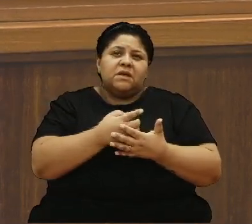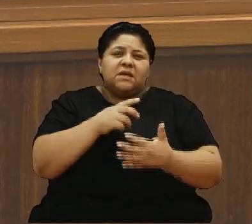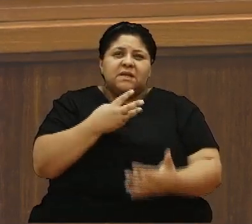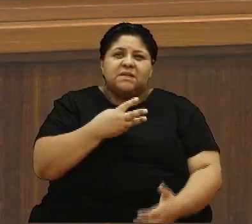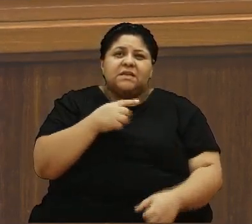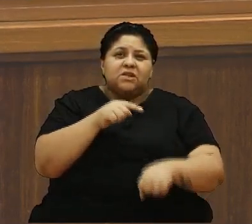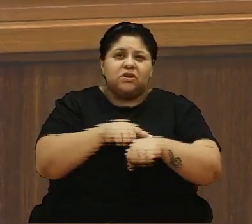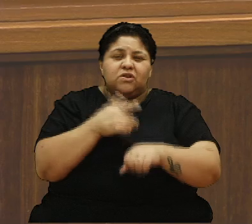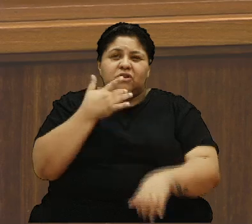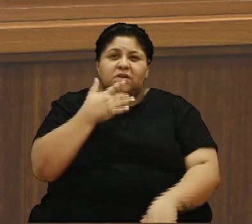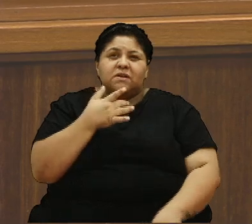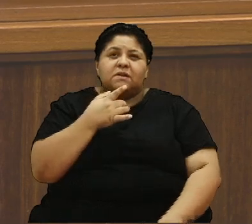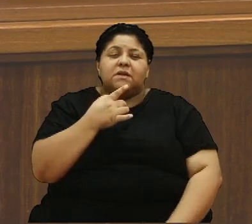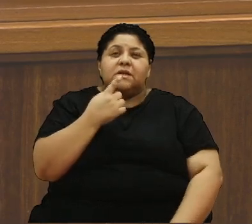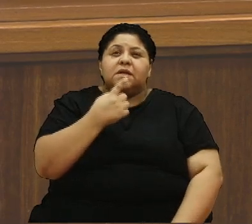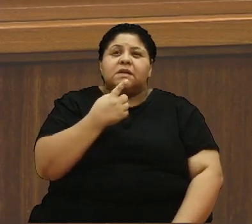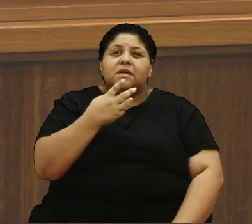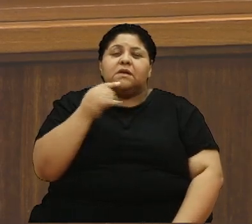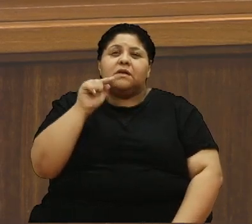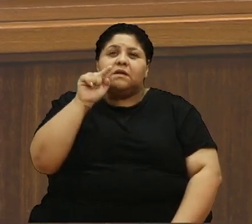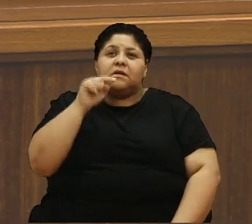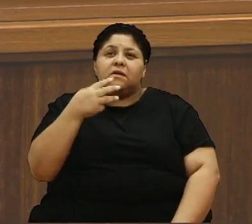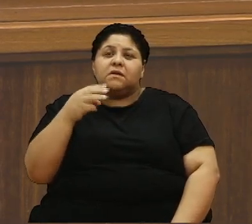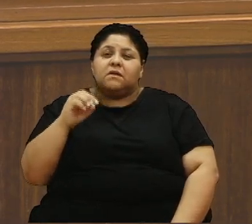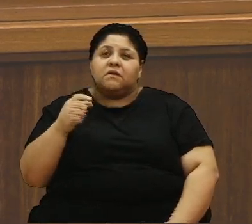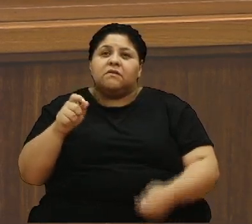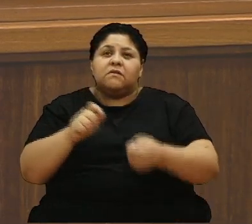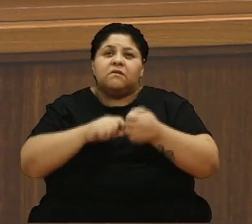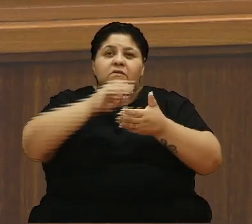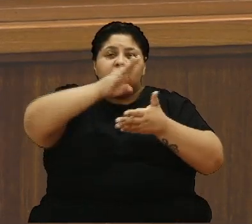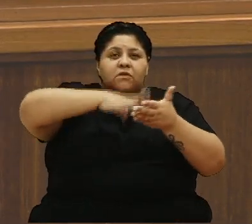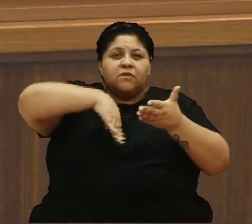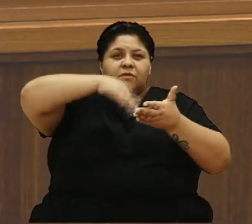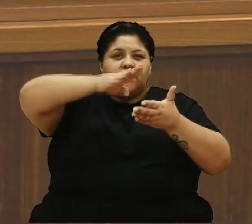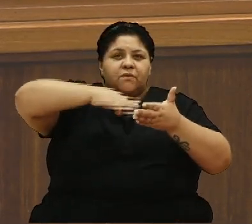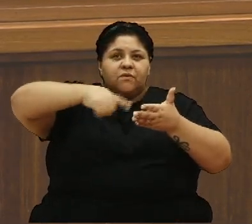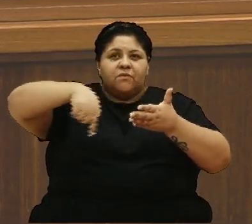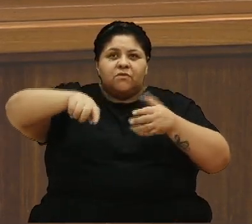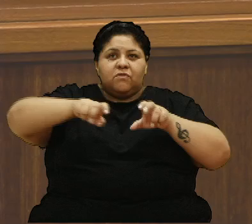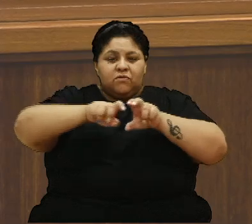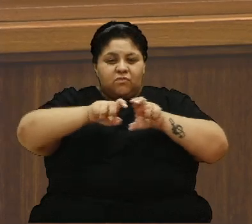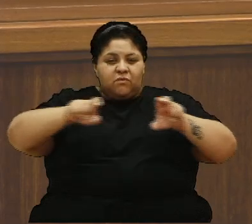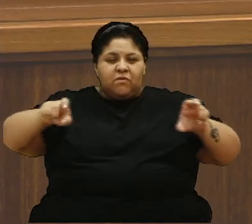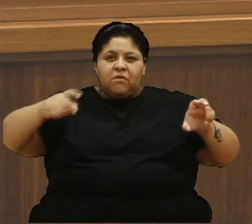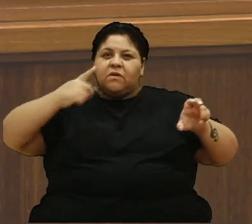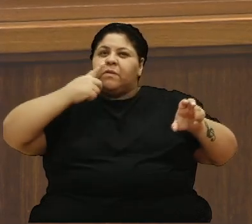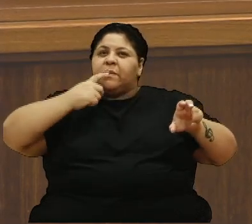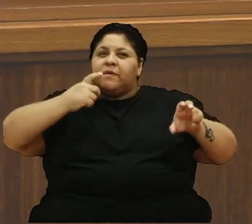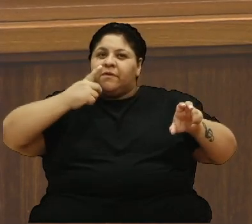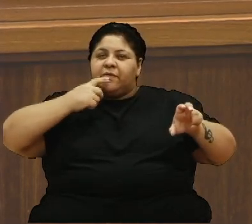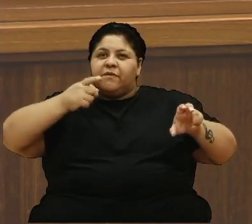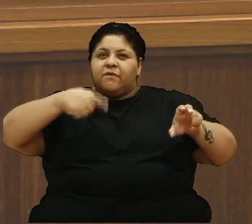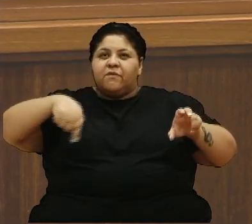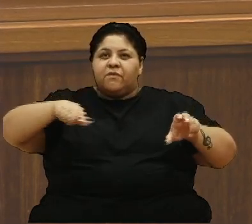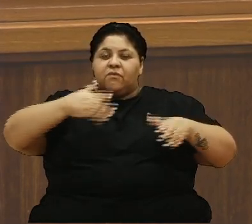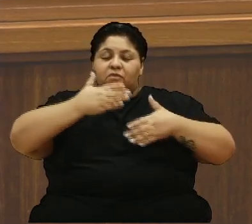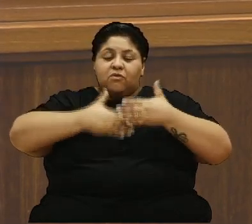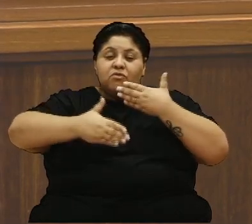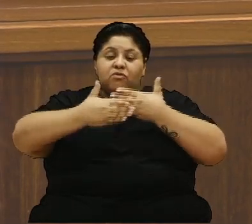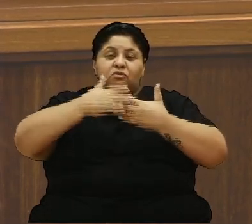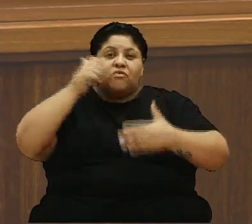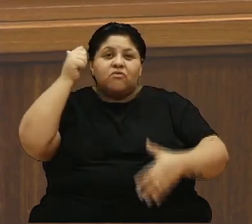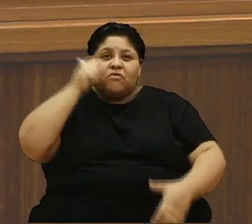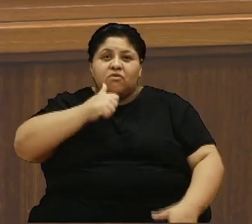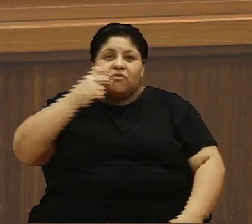horas, 14h30, nós vamos fazer a pintura do nosso banco vermelho aqui. Nós, todas as